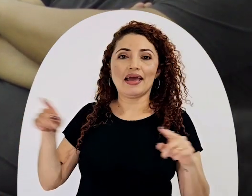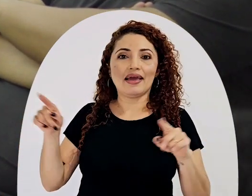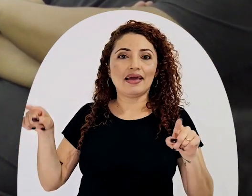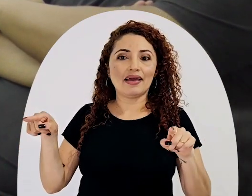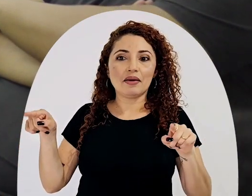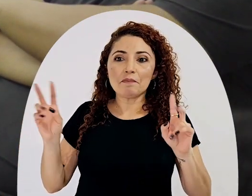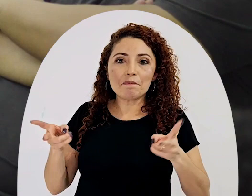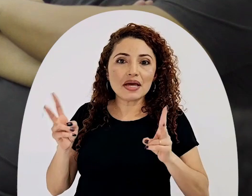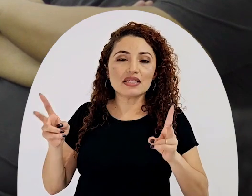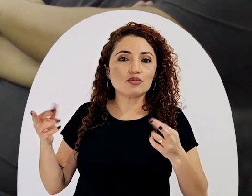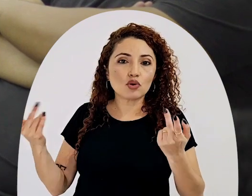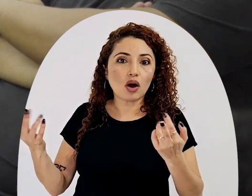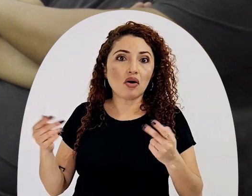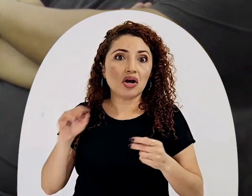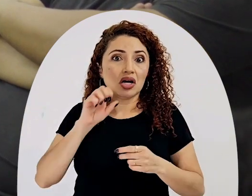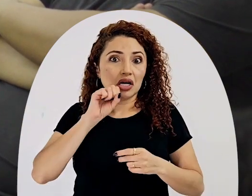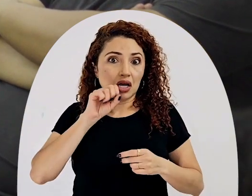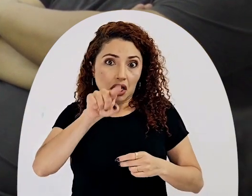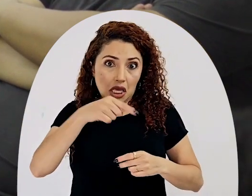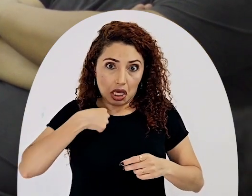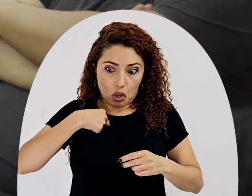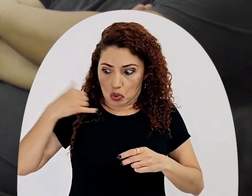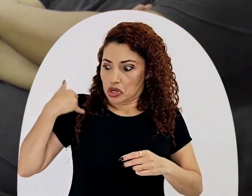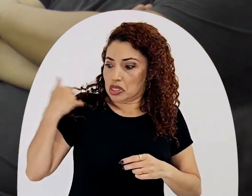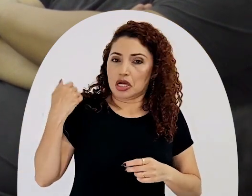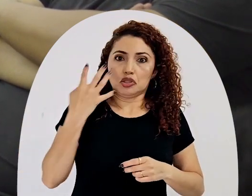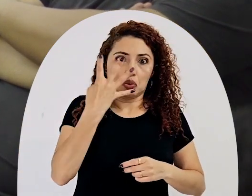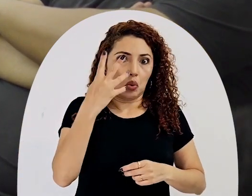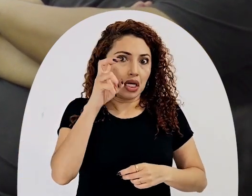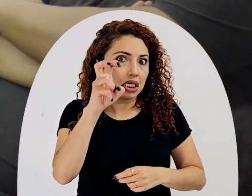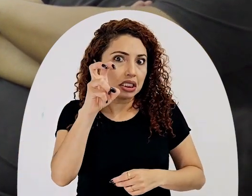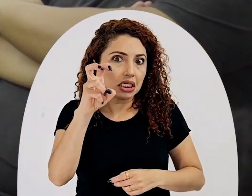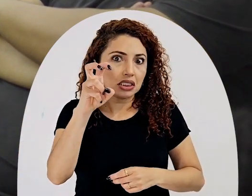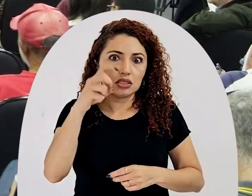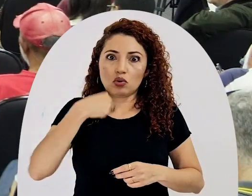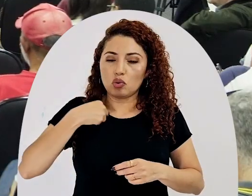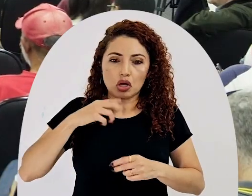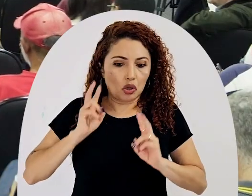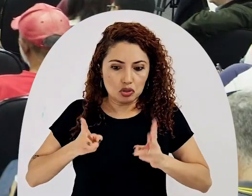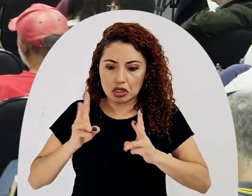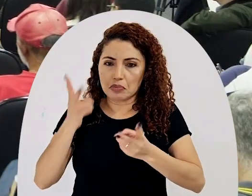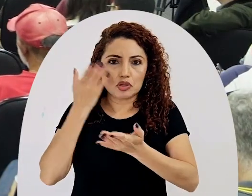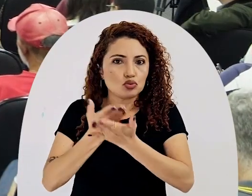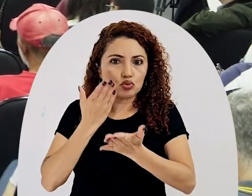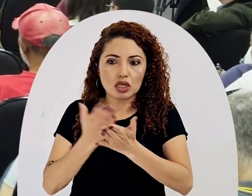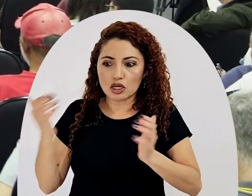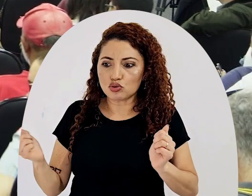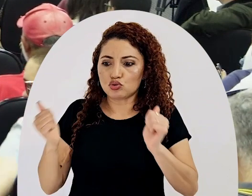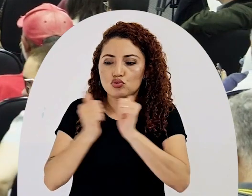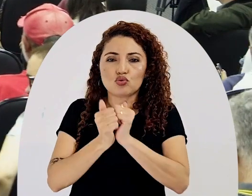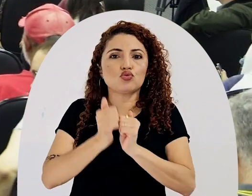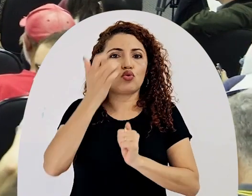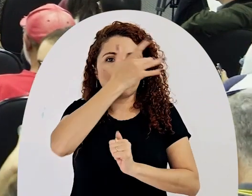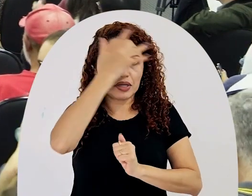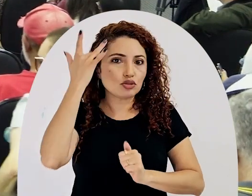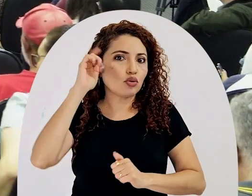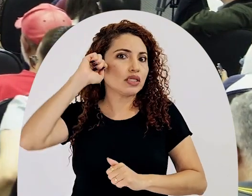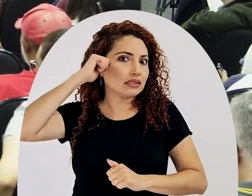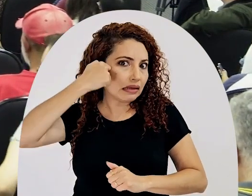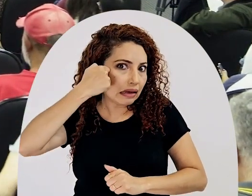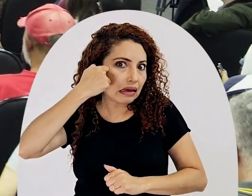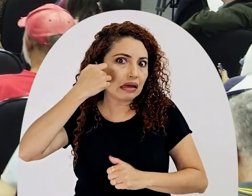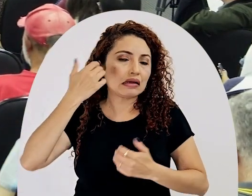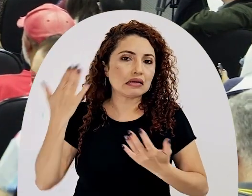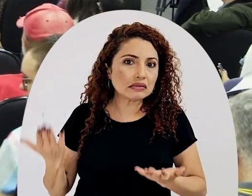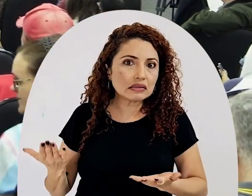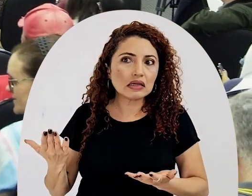2 anos, tá? Quando você fala pouquíssimo, há 2 anos. Eu tenho 45 e já estudei, sempre estudei. Eu digo pouquíssimo porque a gente está falando de uma bolha